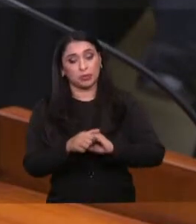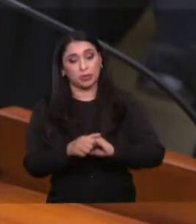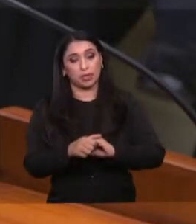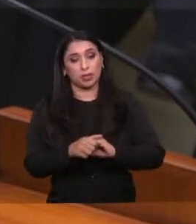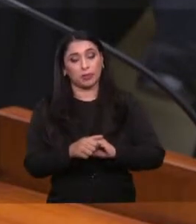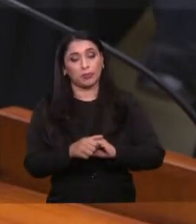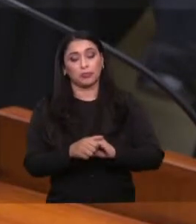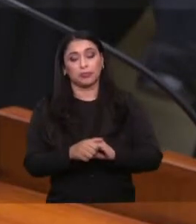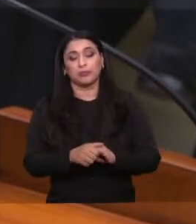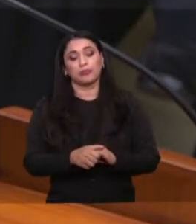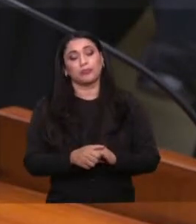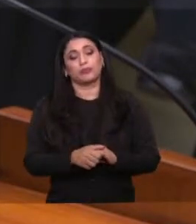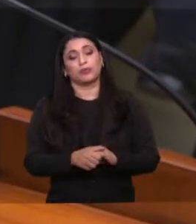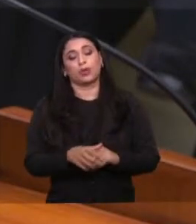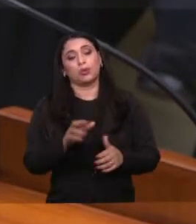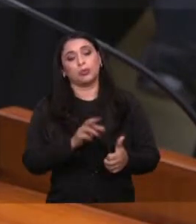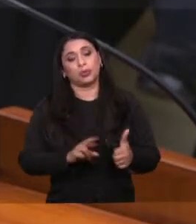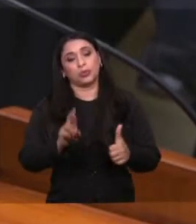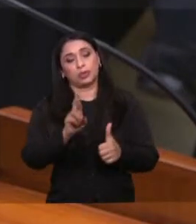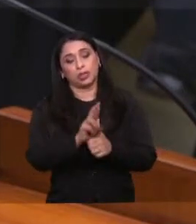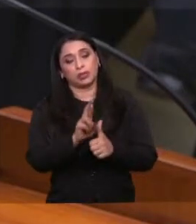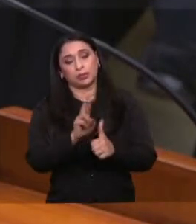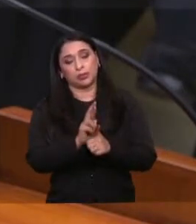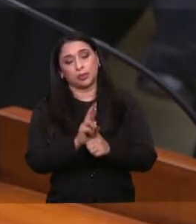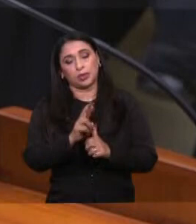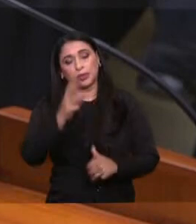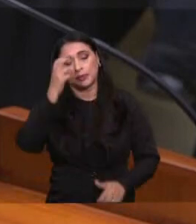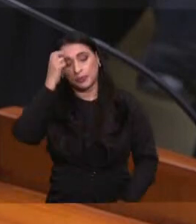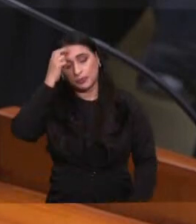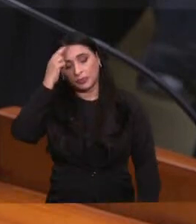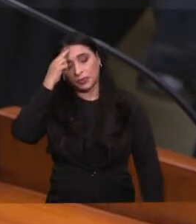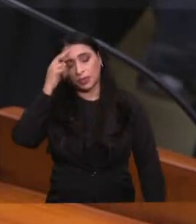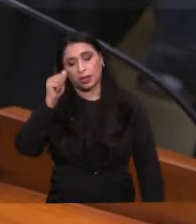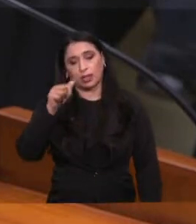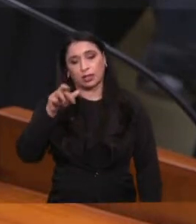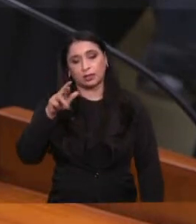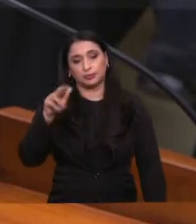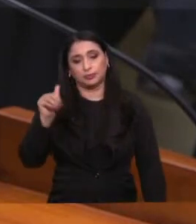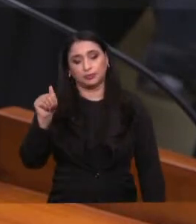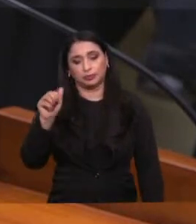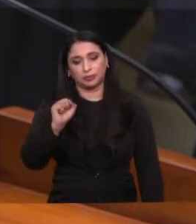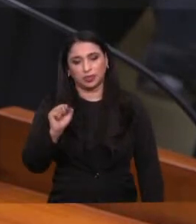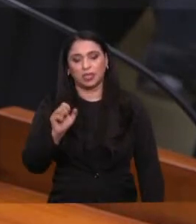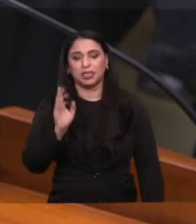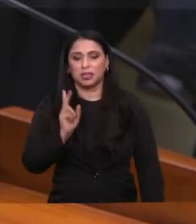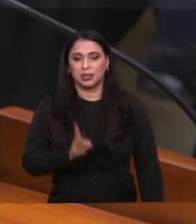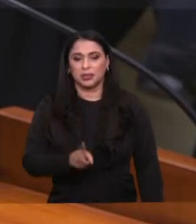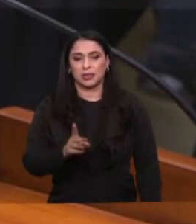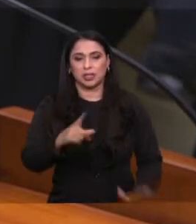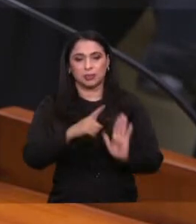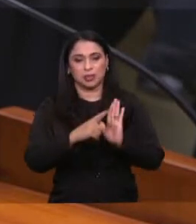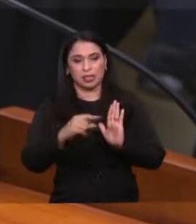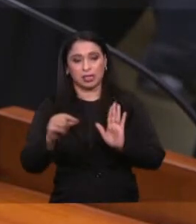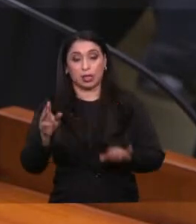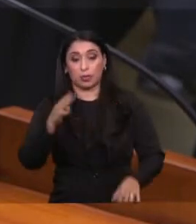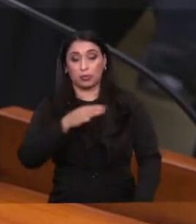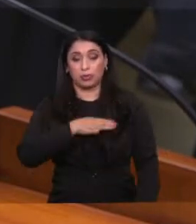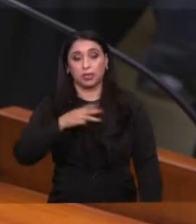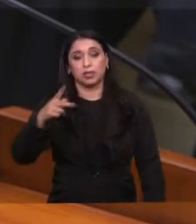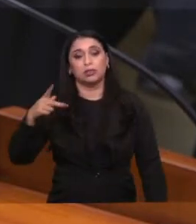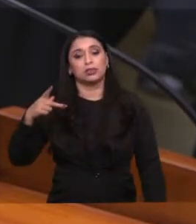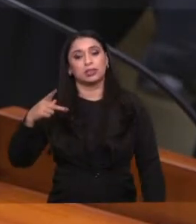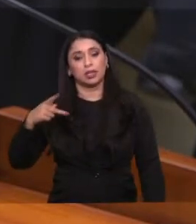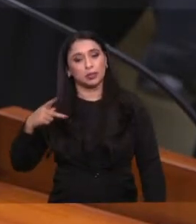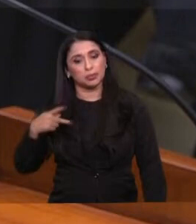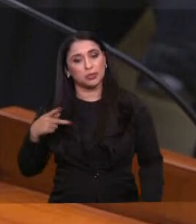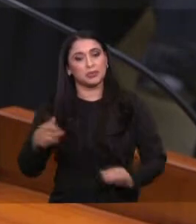senhor procurador-geral da República, Augusto Aras, a quem sempre destaco o Ministério Público nas